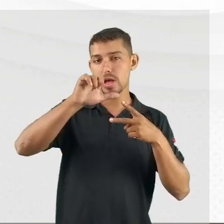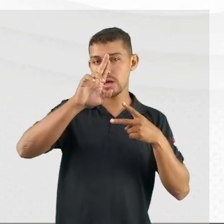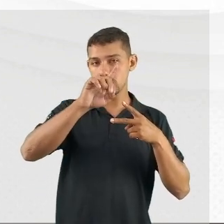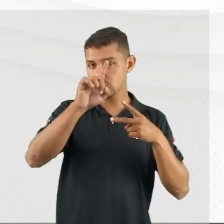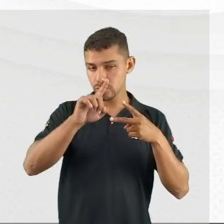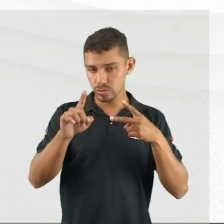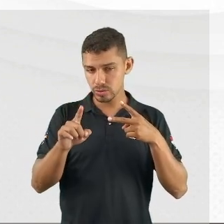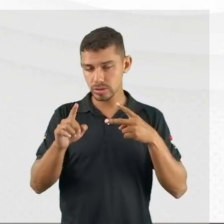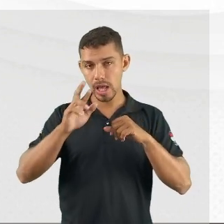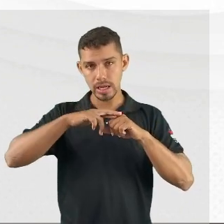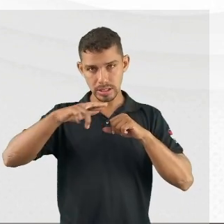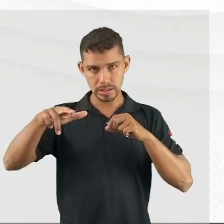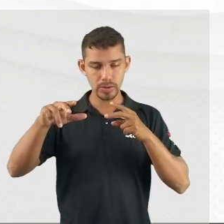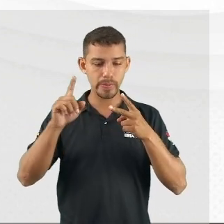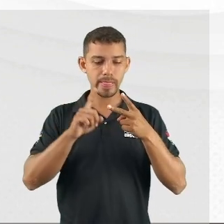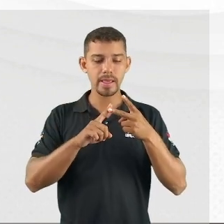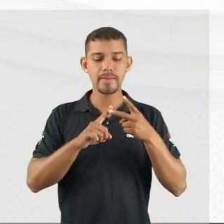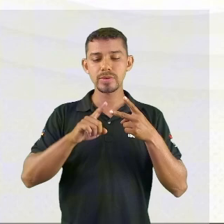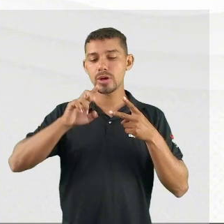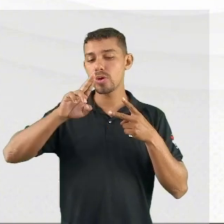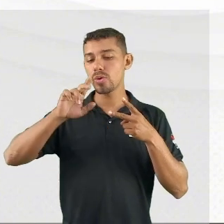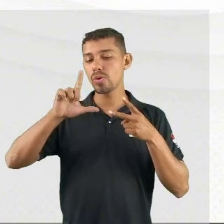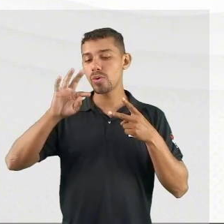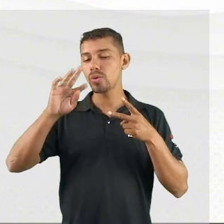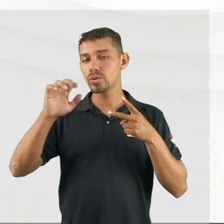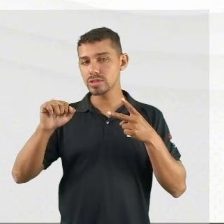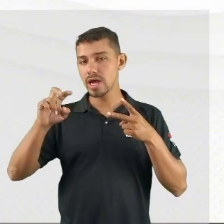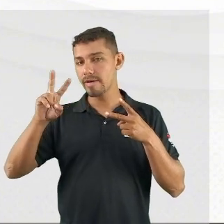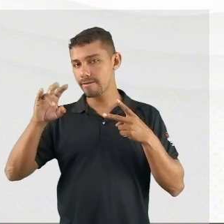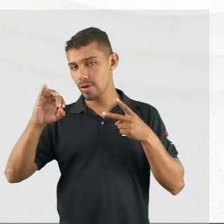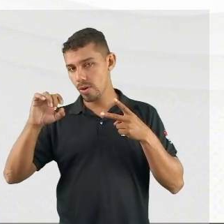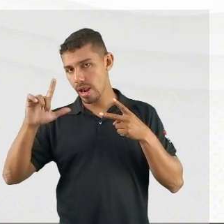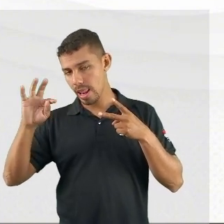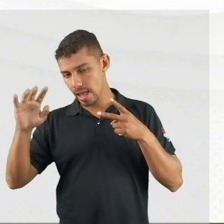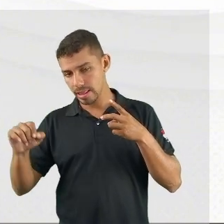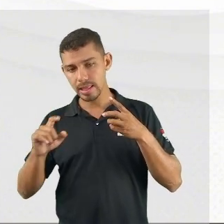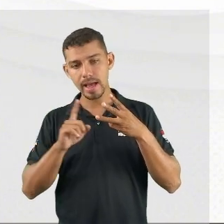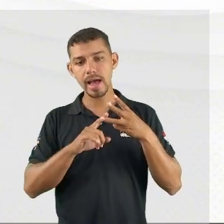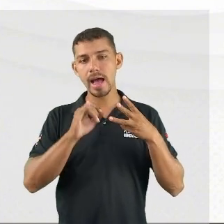tipo de radiação, a radiação ultravioleta também é outro tipo, a